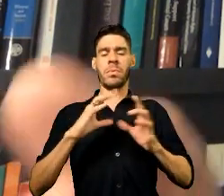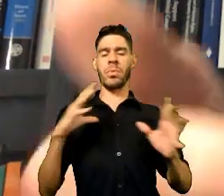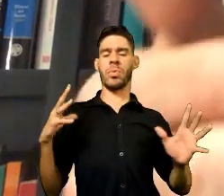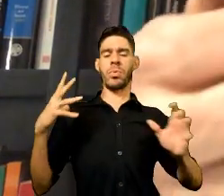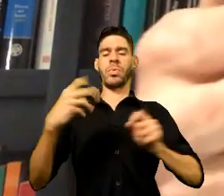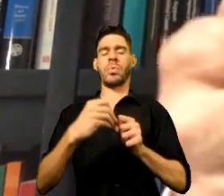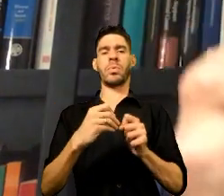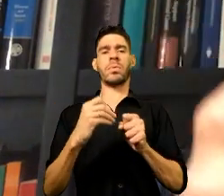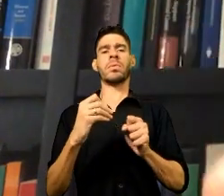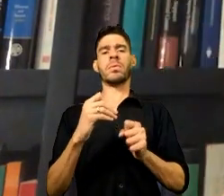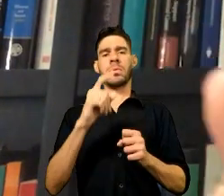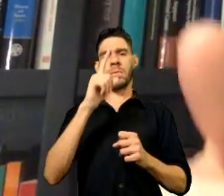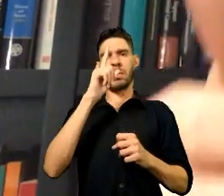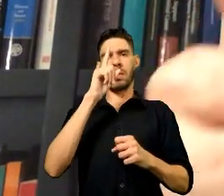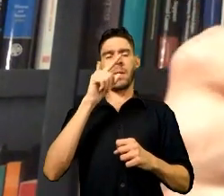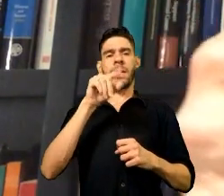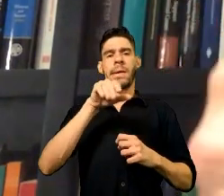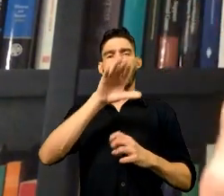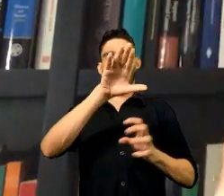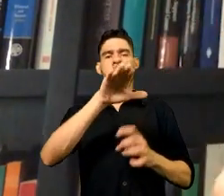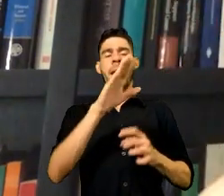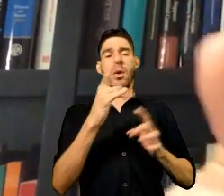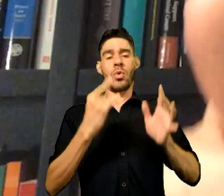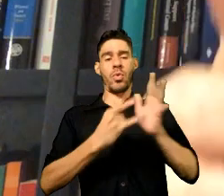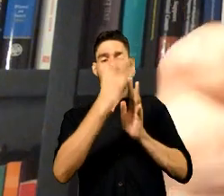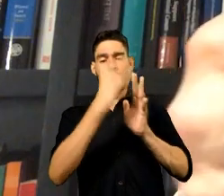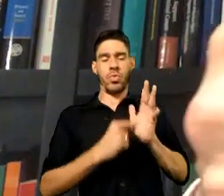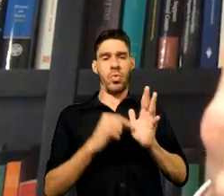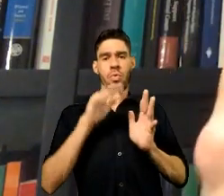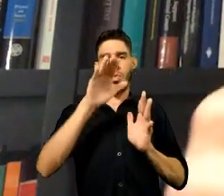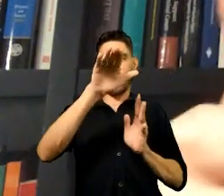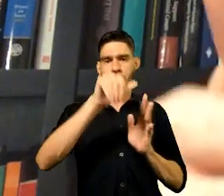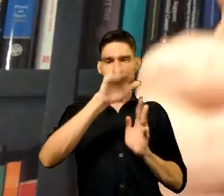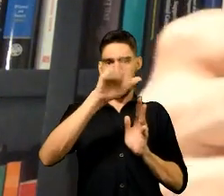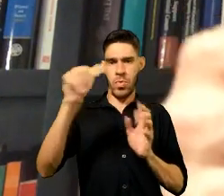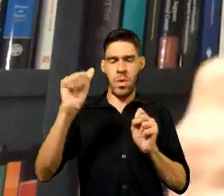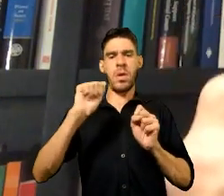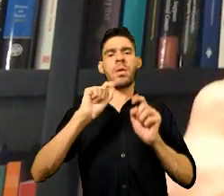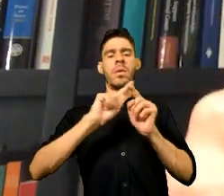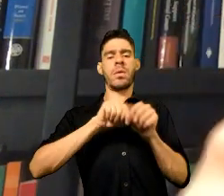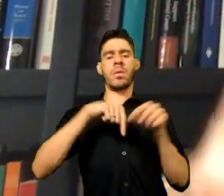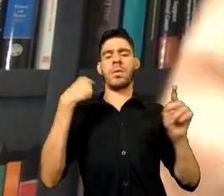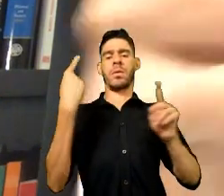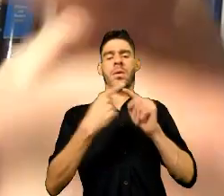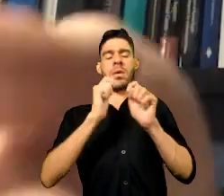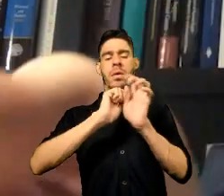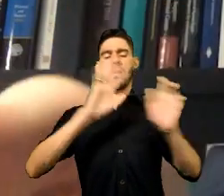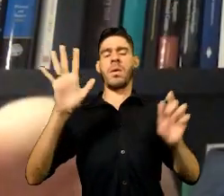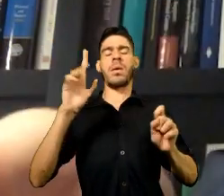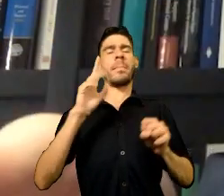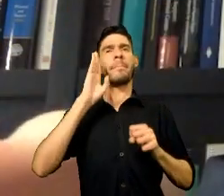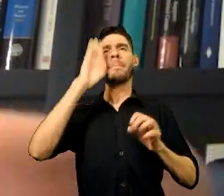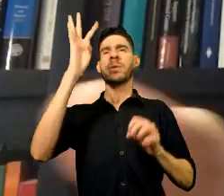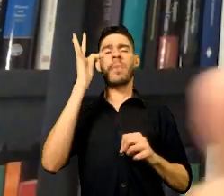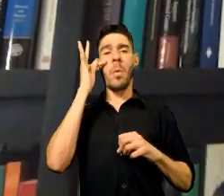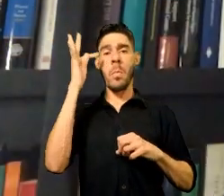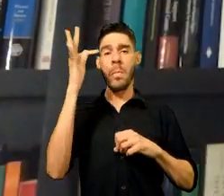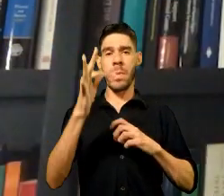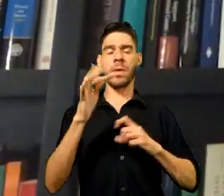que todos esses mandados de intimação contivessem esclarecimentos, sobretudo